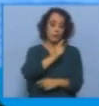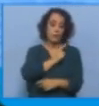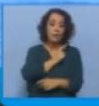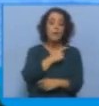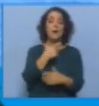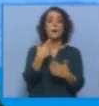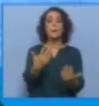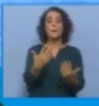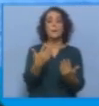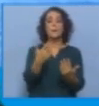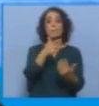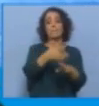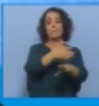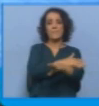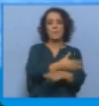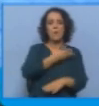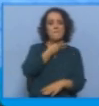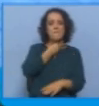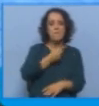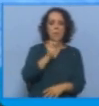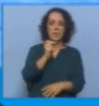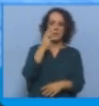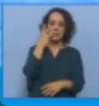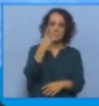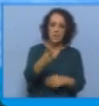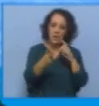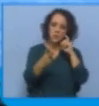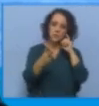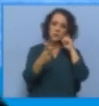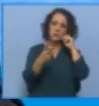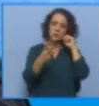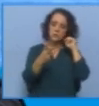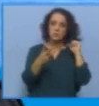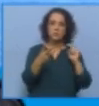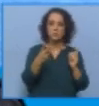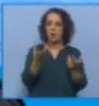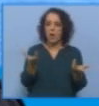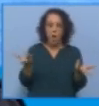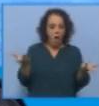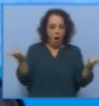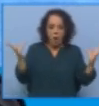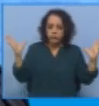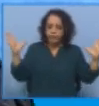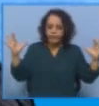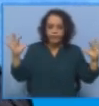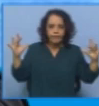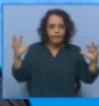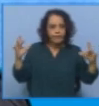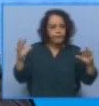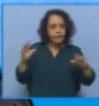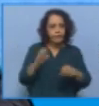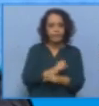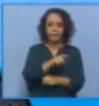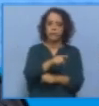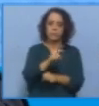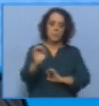de uma época de fome, 3 anos de carestia, vê que já não tem mais nada e, portanto, prepara a